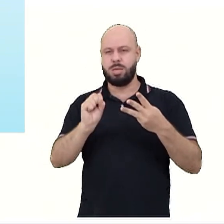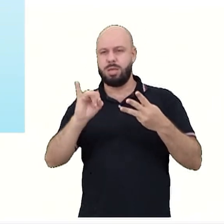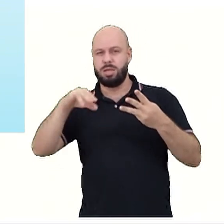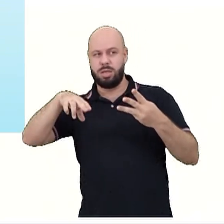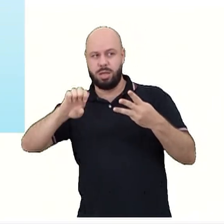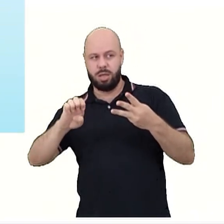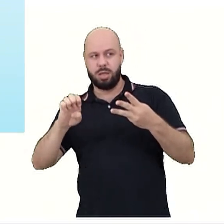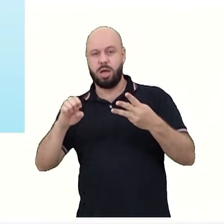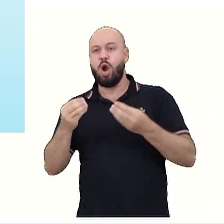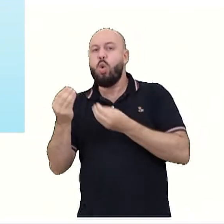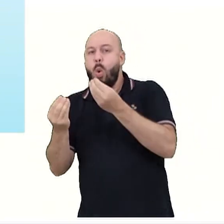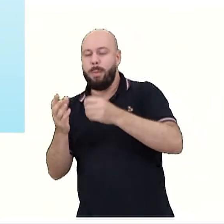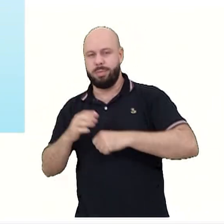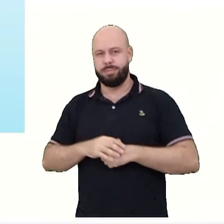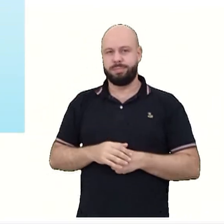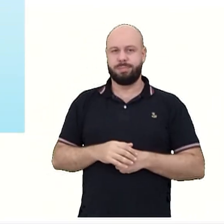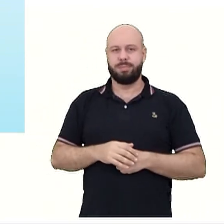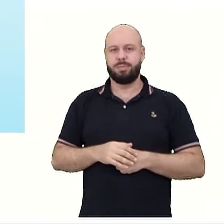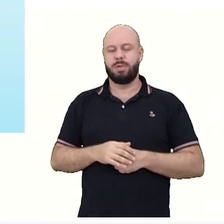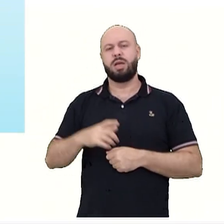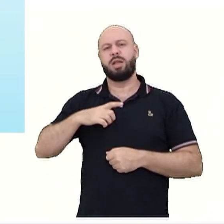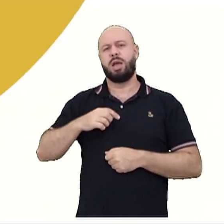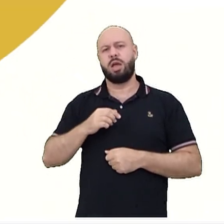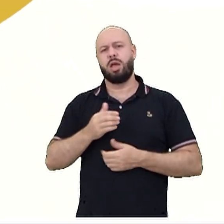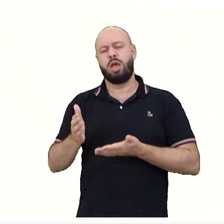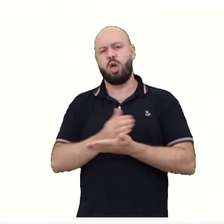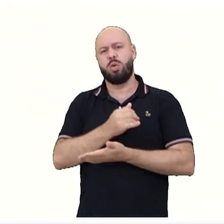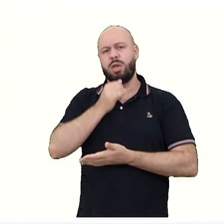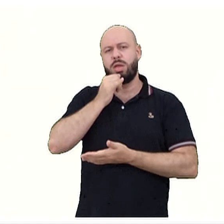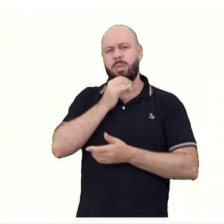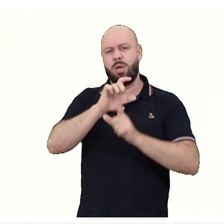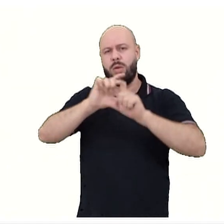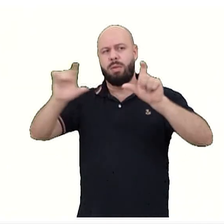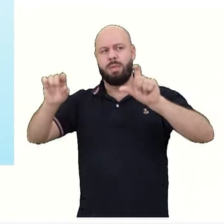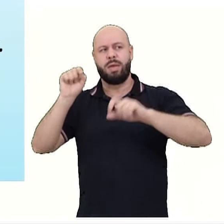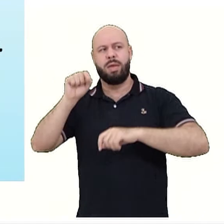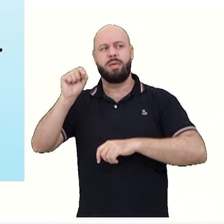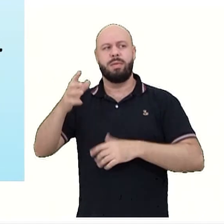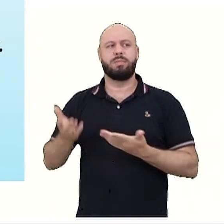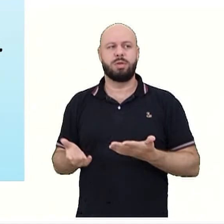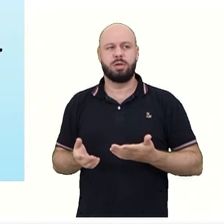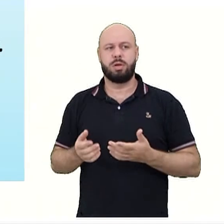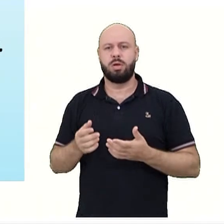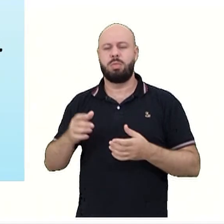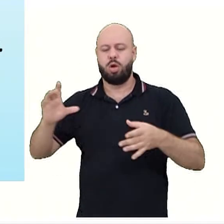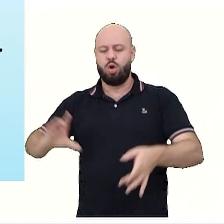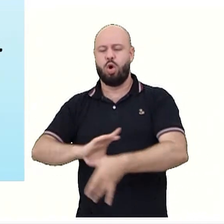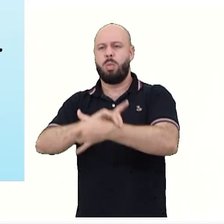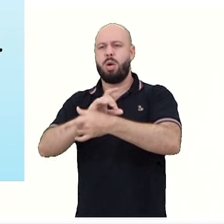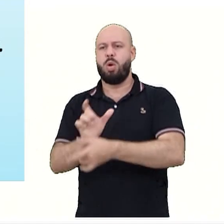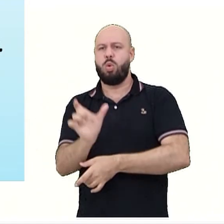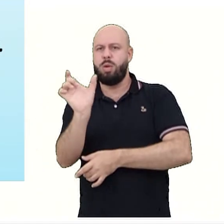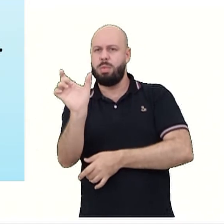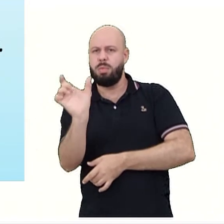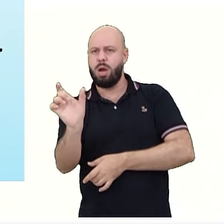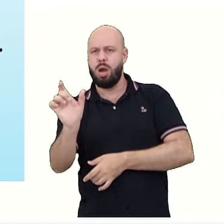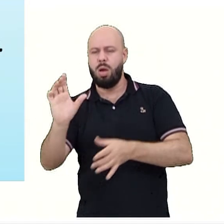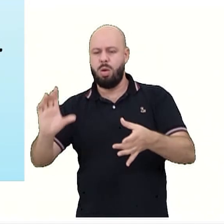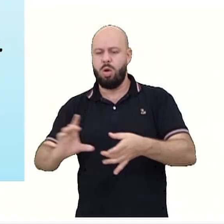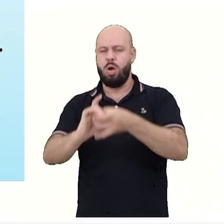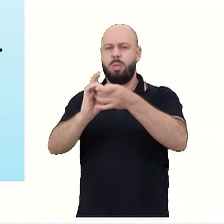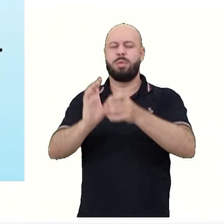como. E temos também alguns exemplos usando essas conjunções, né, esses linkers de razão